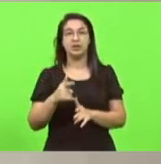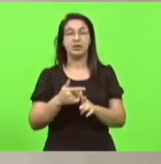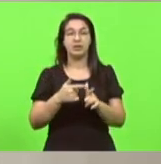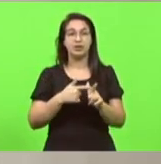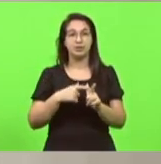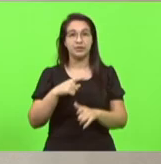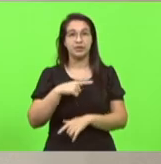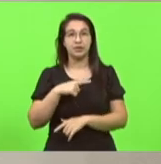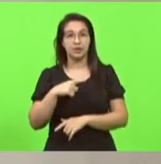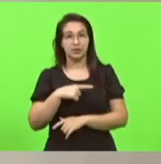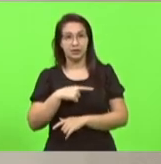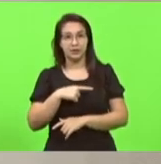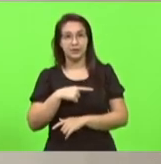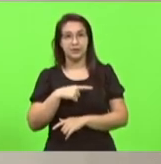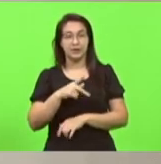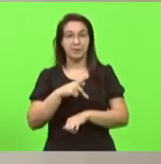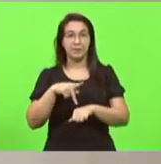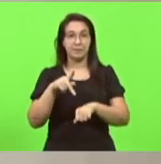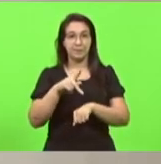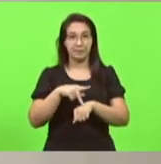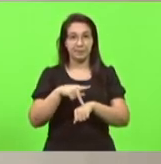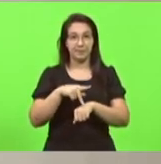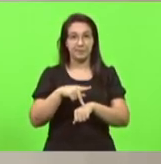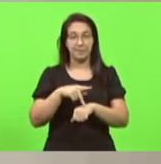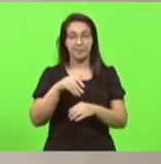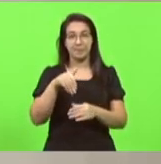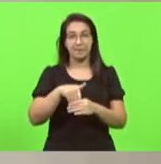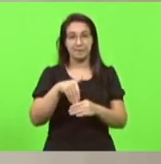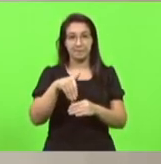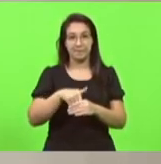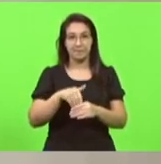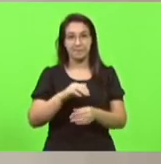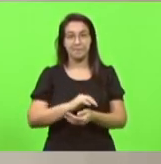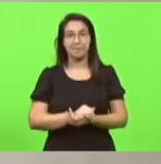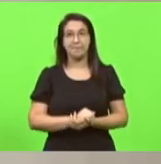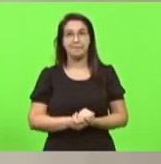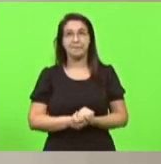União, CEPEND. Em votação?